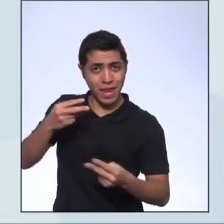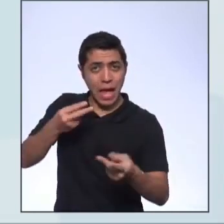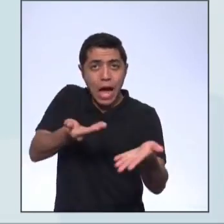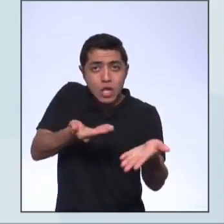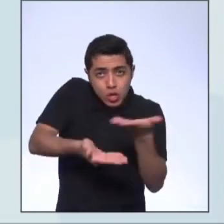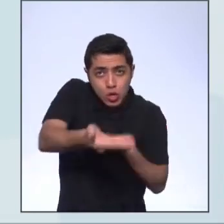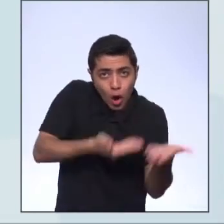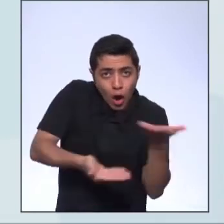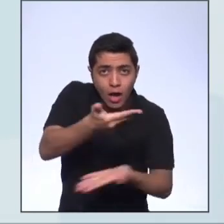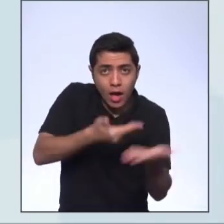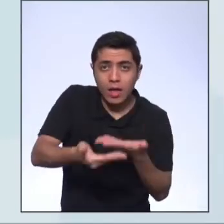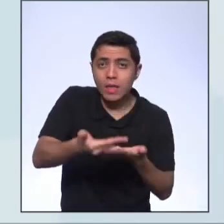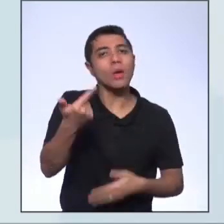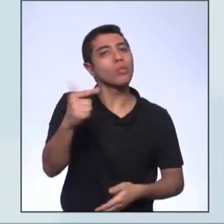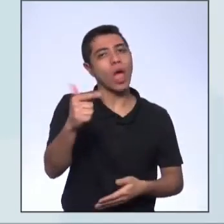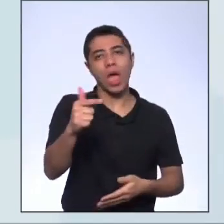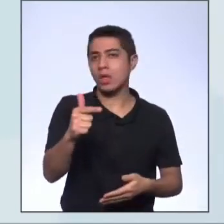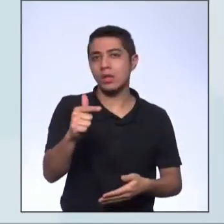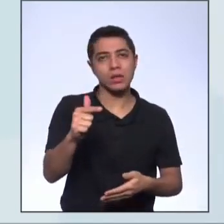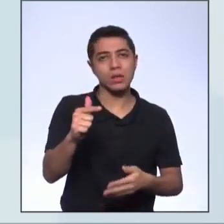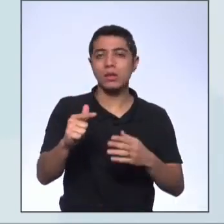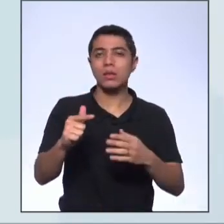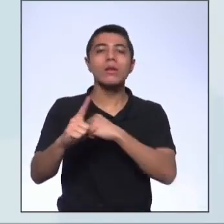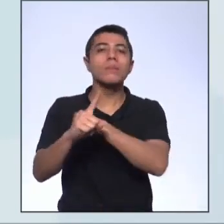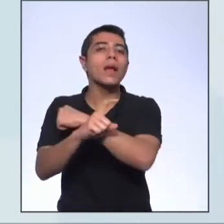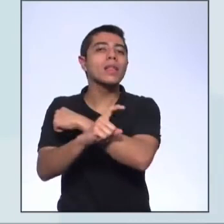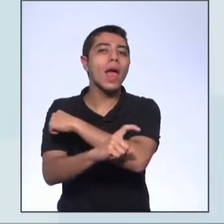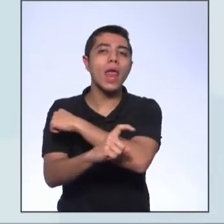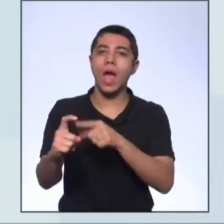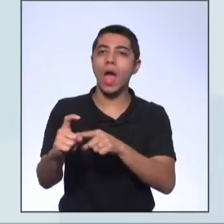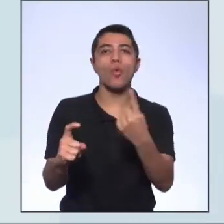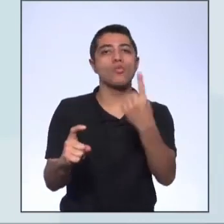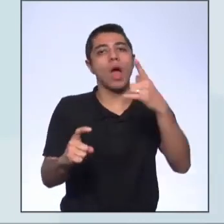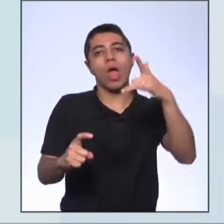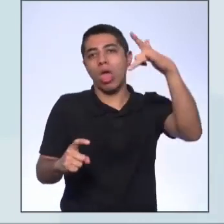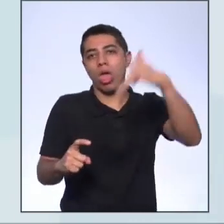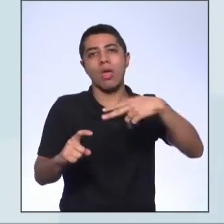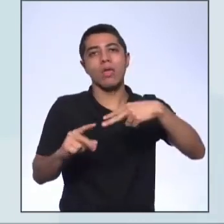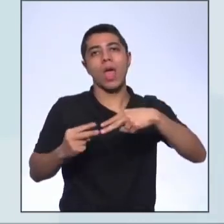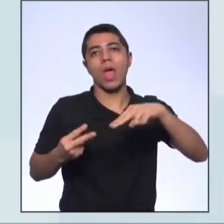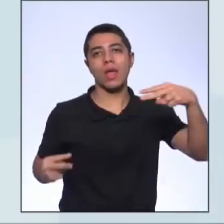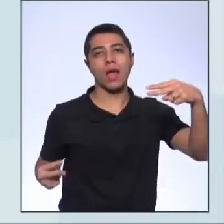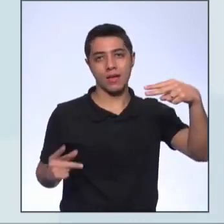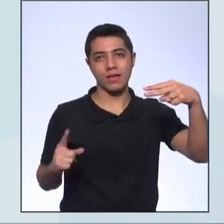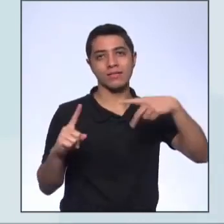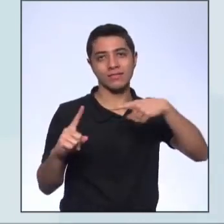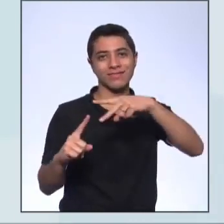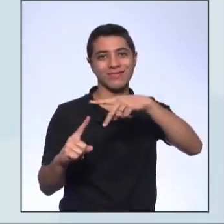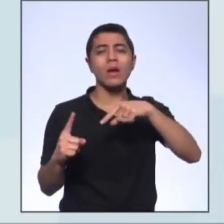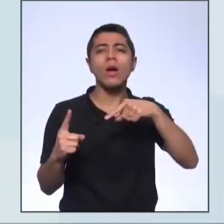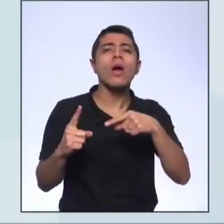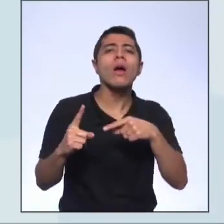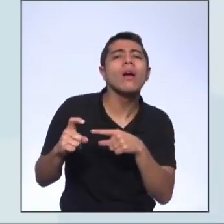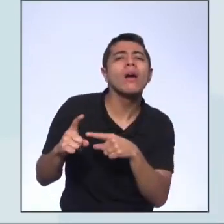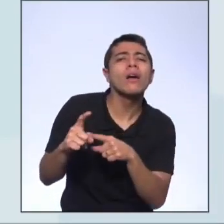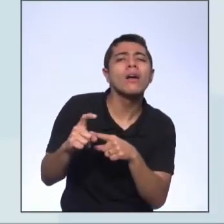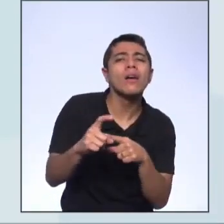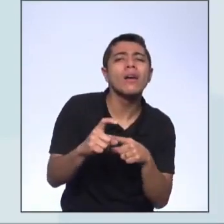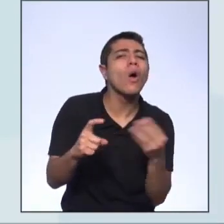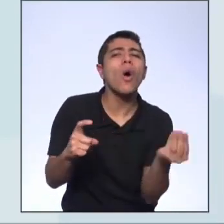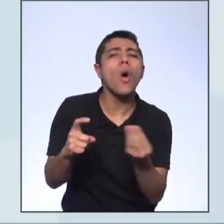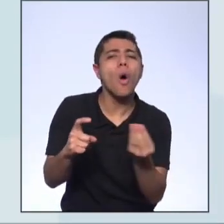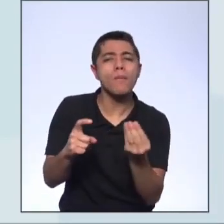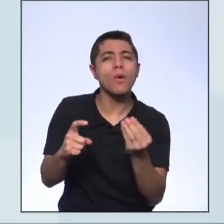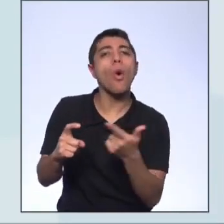aqui que essas bactérias, algumas utilizam como estratégia para transferir ali o seu material genético. E aí, com isso, aumentar